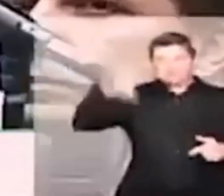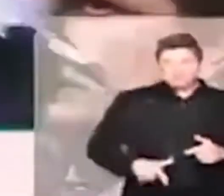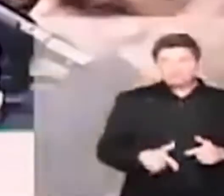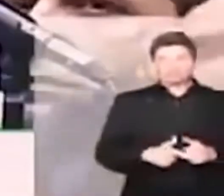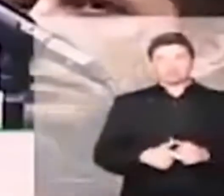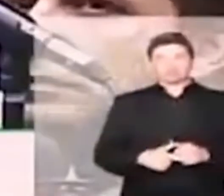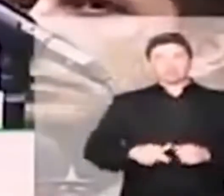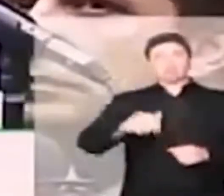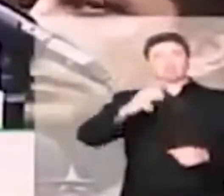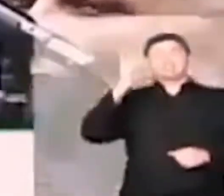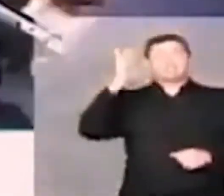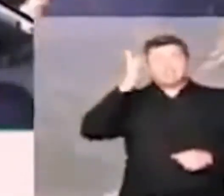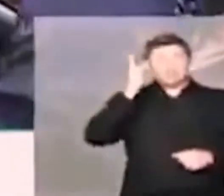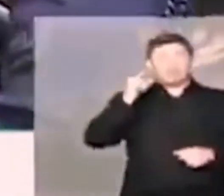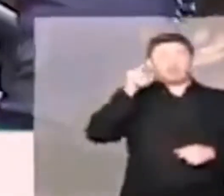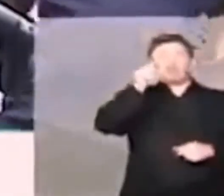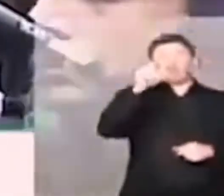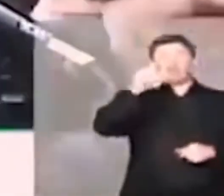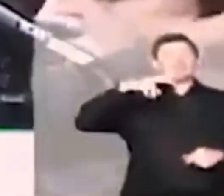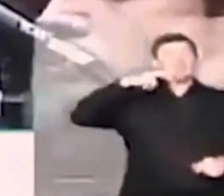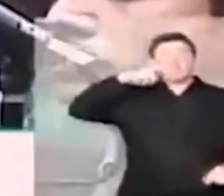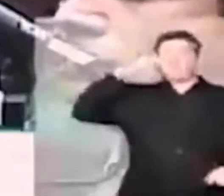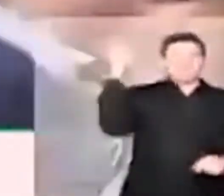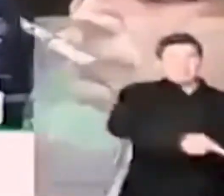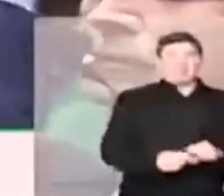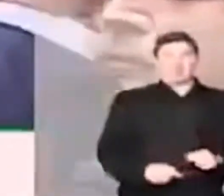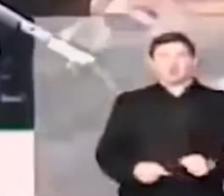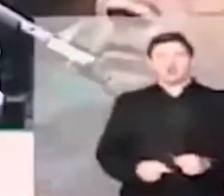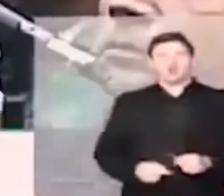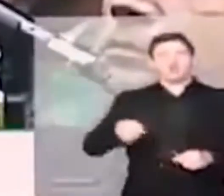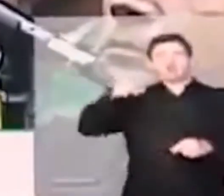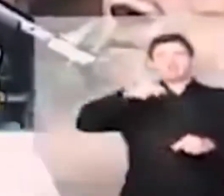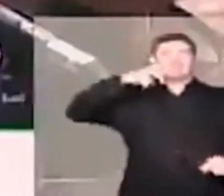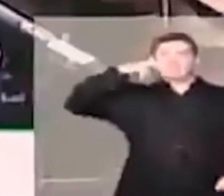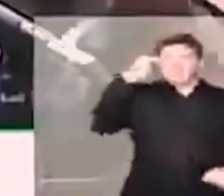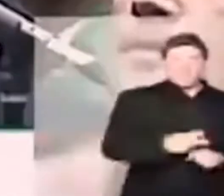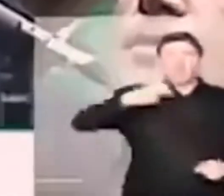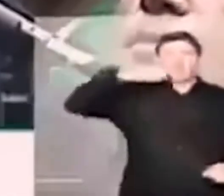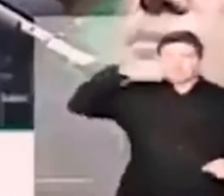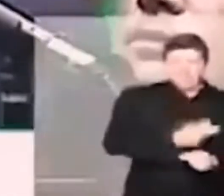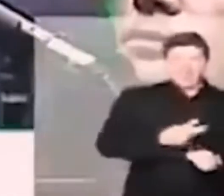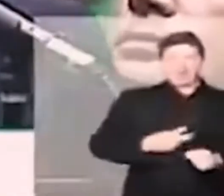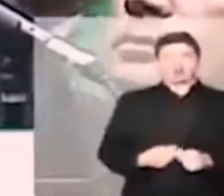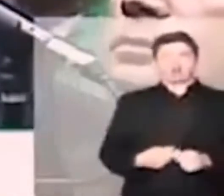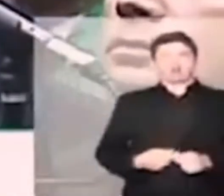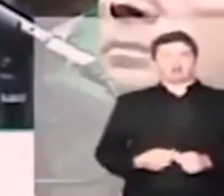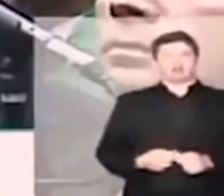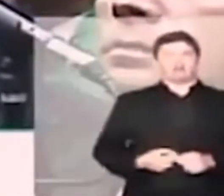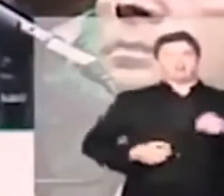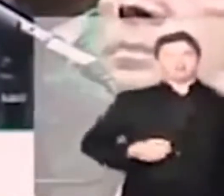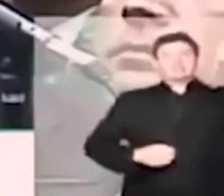repetir: Dilma, você é uma vergonha! Vergonha! Vergonha!